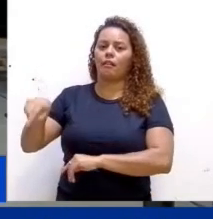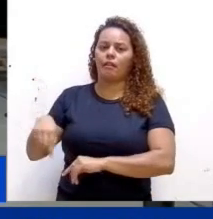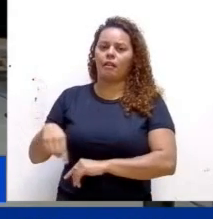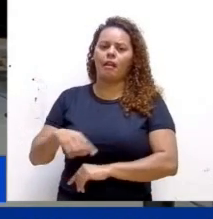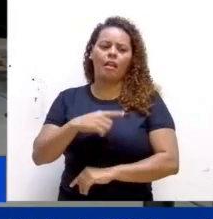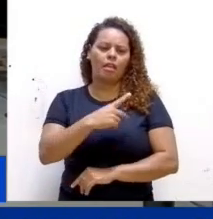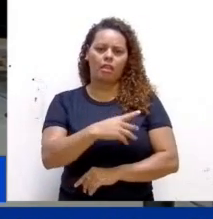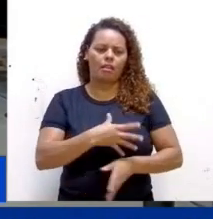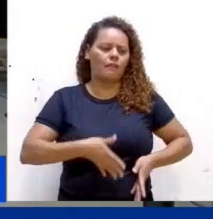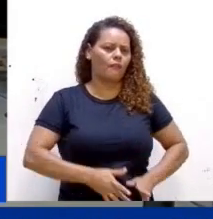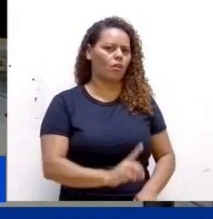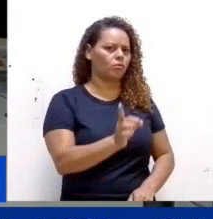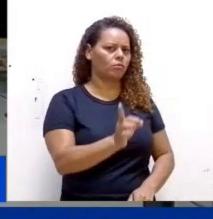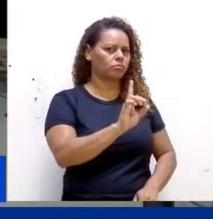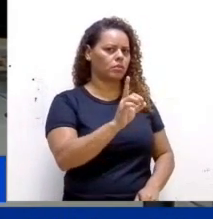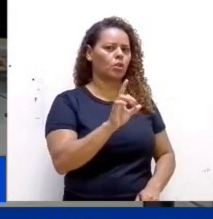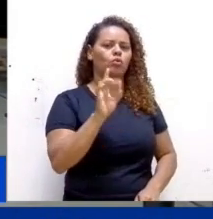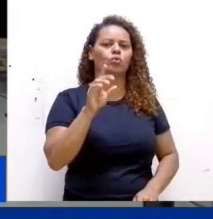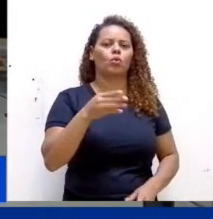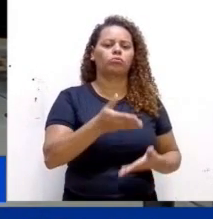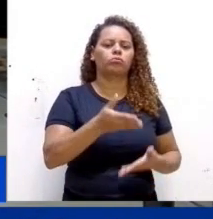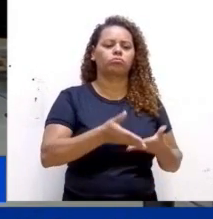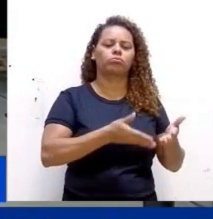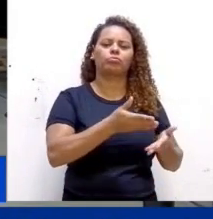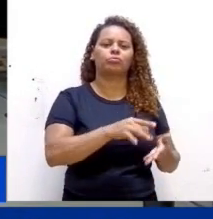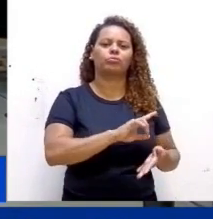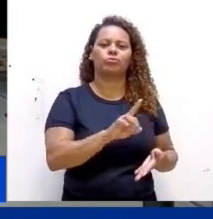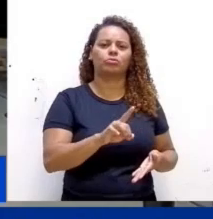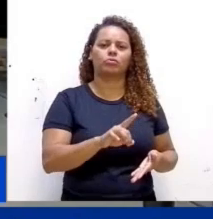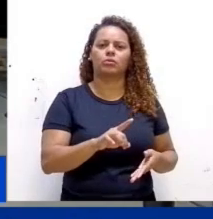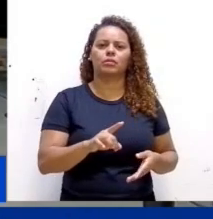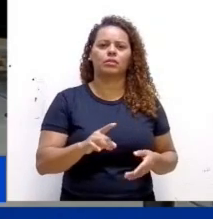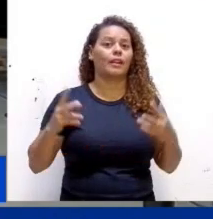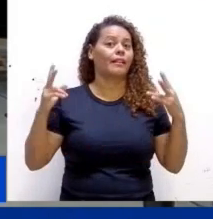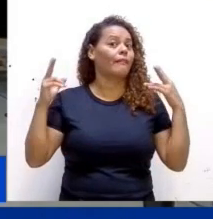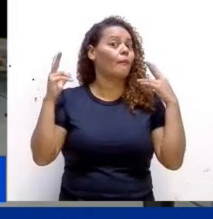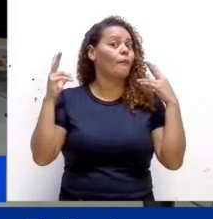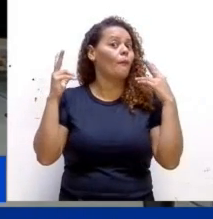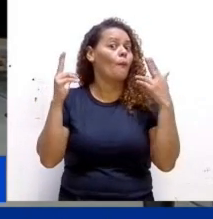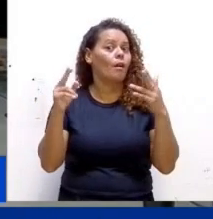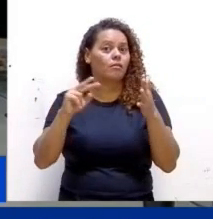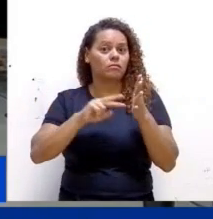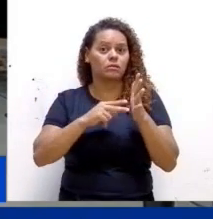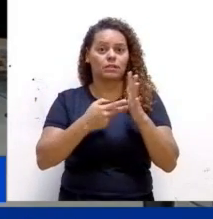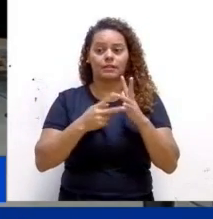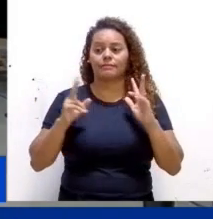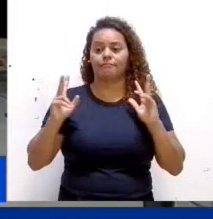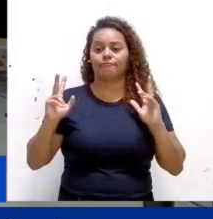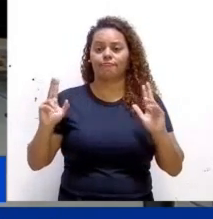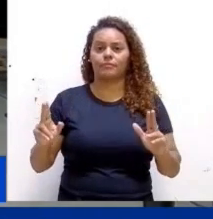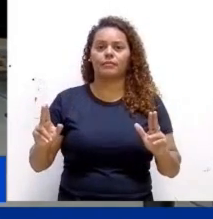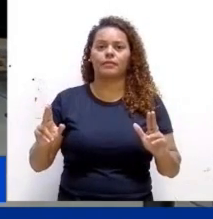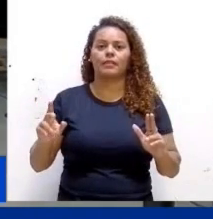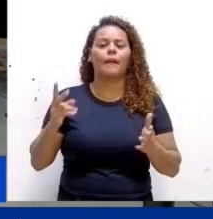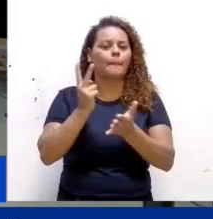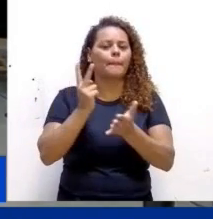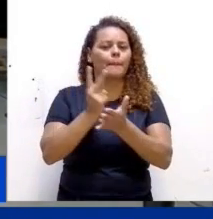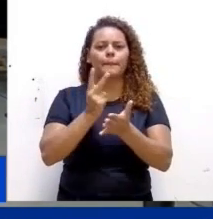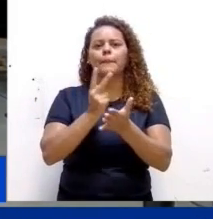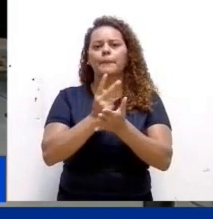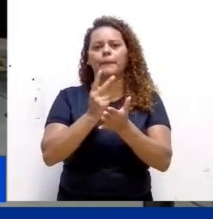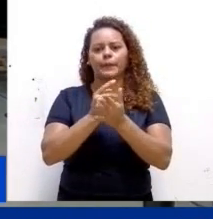ele é menos filho. Não, é tudo igual. Filho é filho e ponto. Tem o